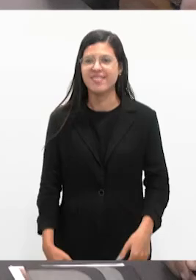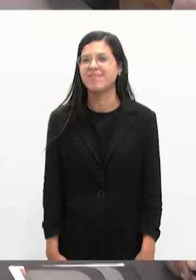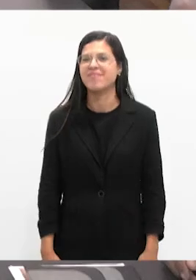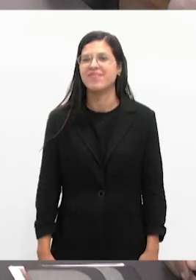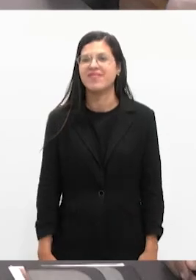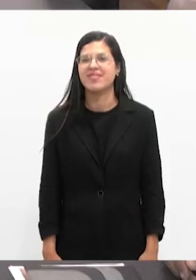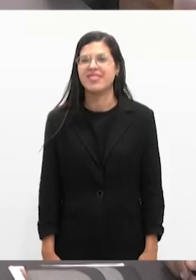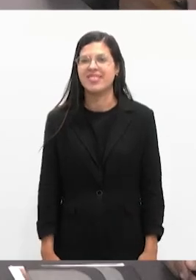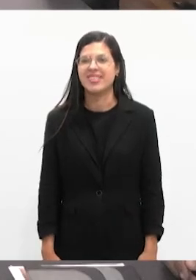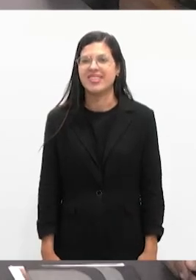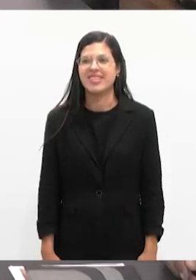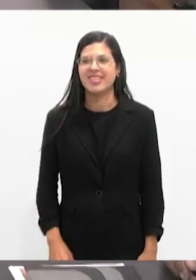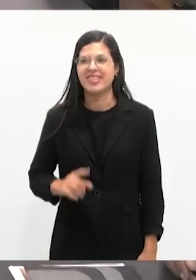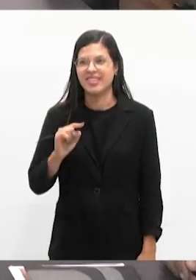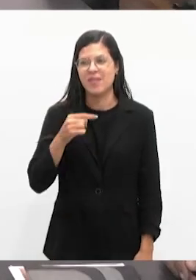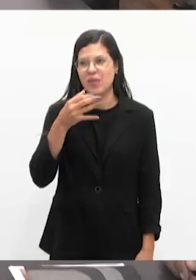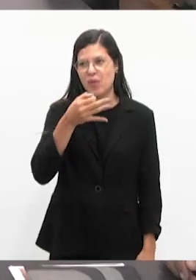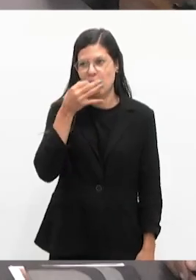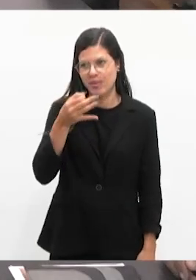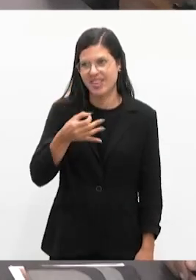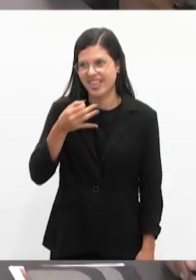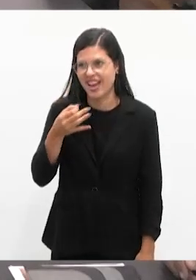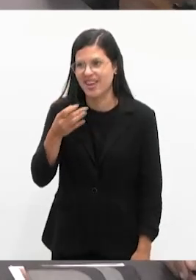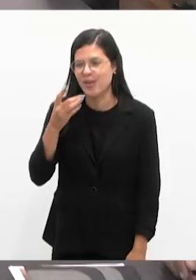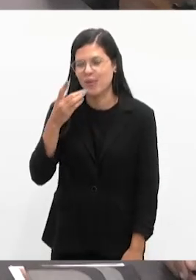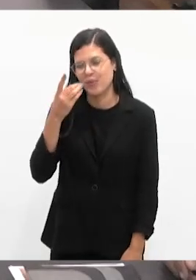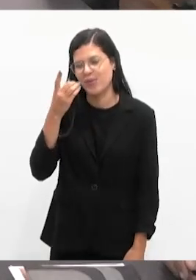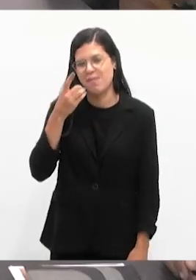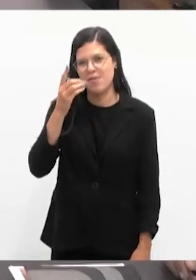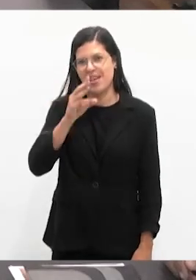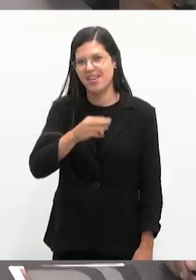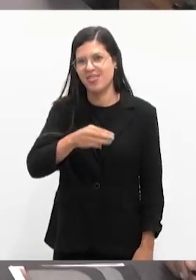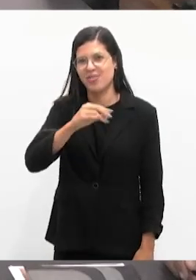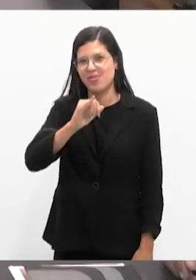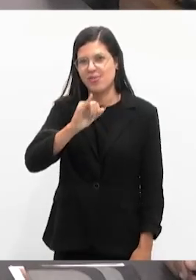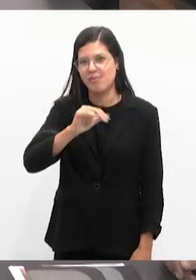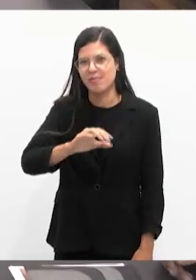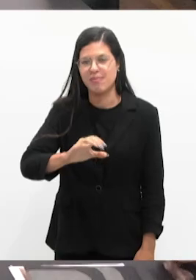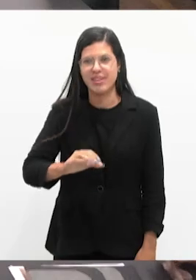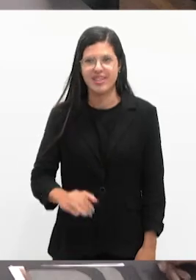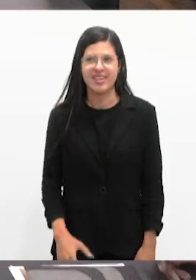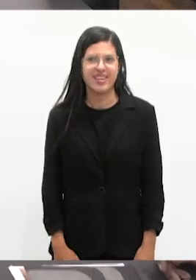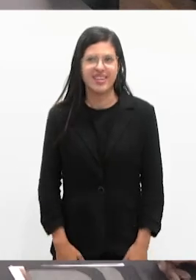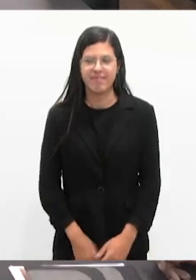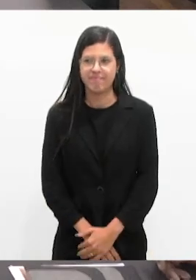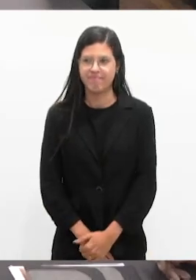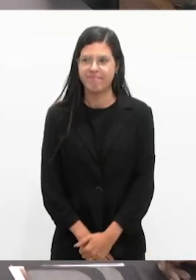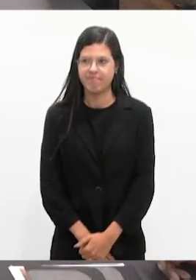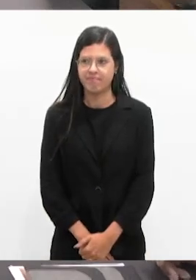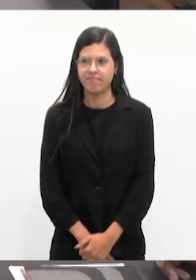o comentário, que não me surpreende, o deputado Carlos Mink, e acho que não causa surpresa,